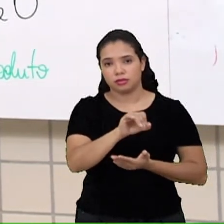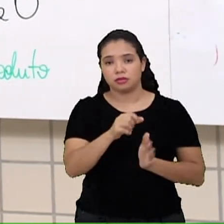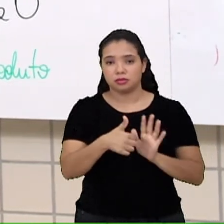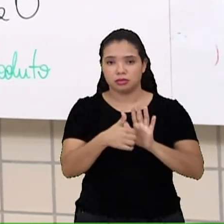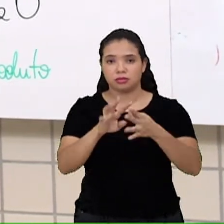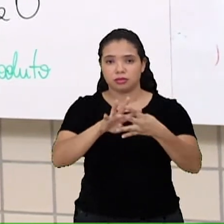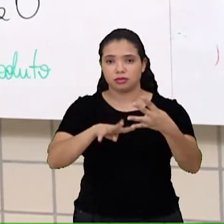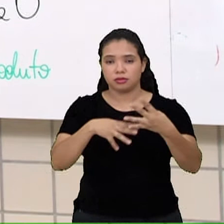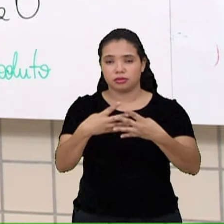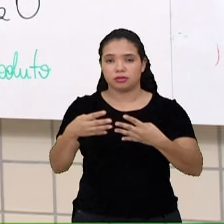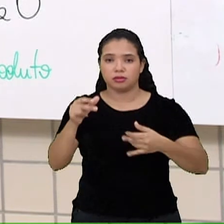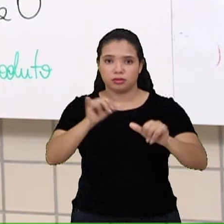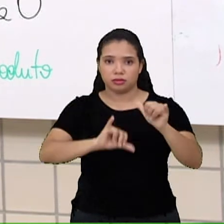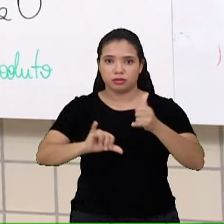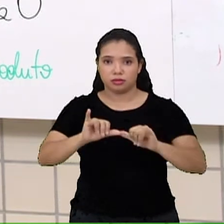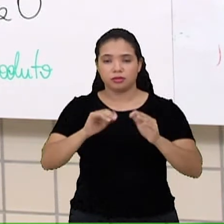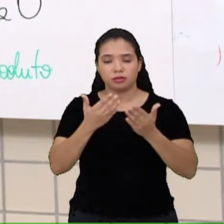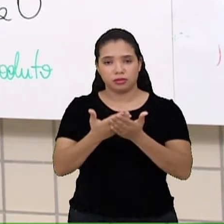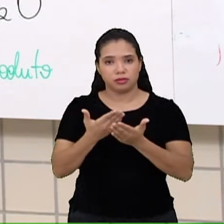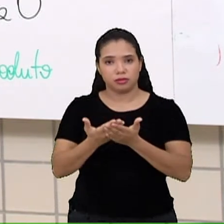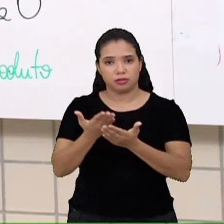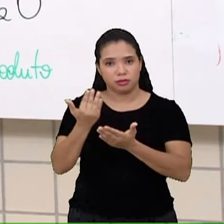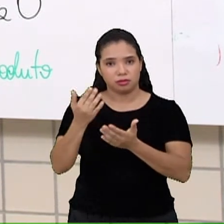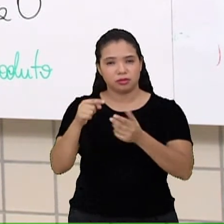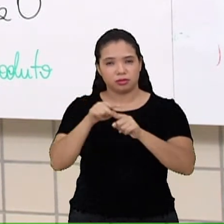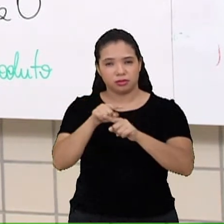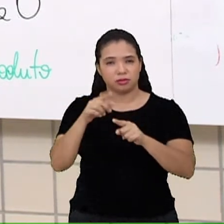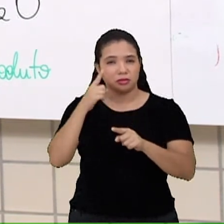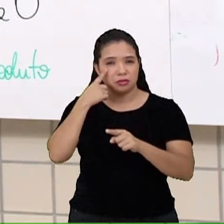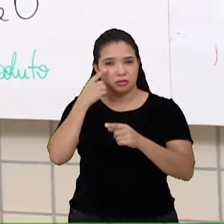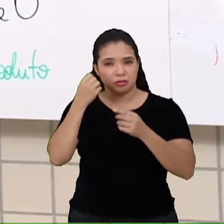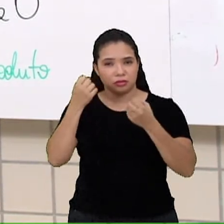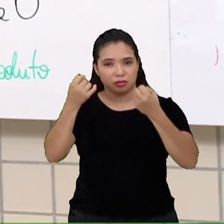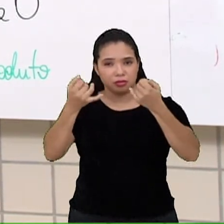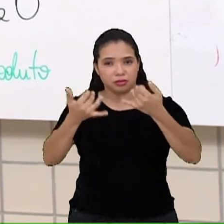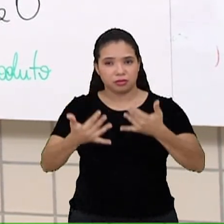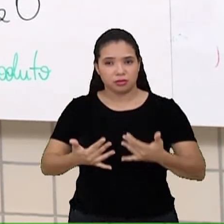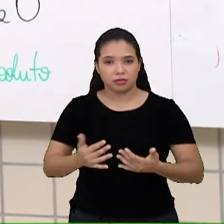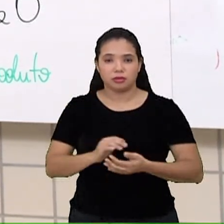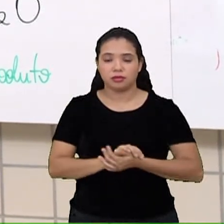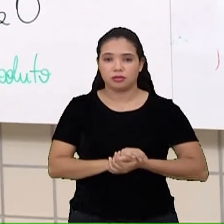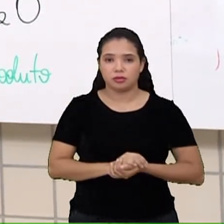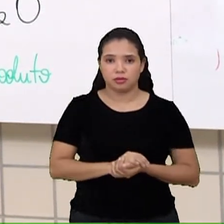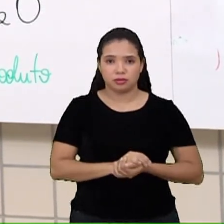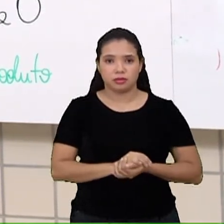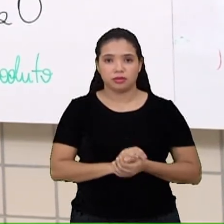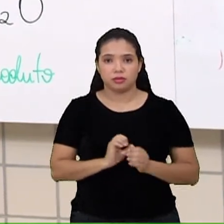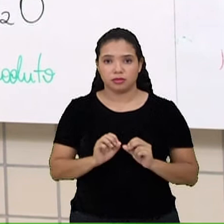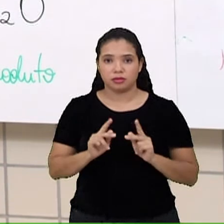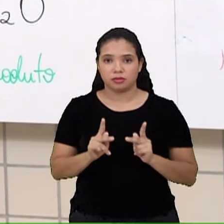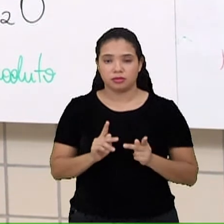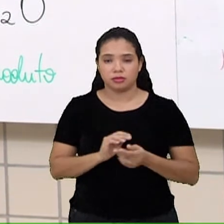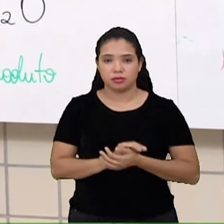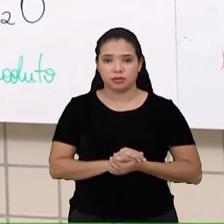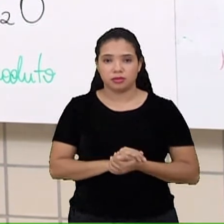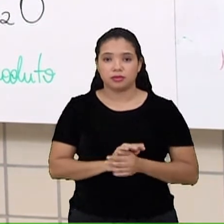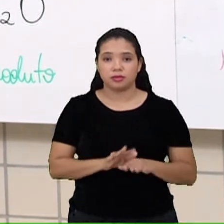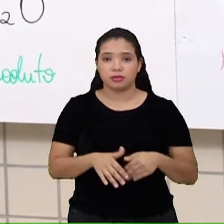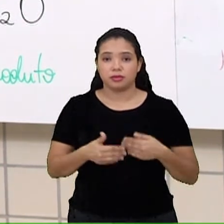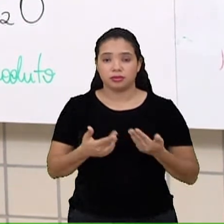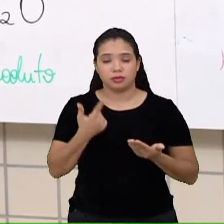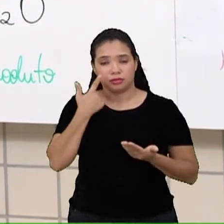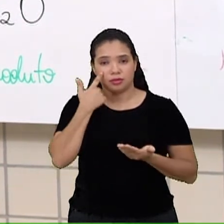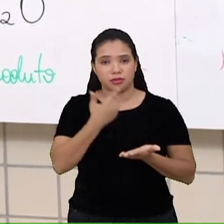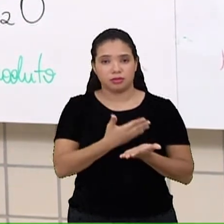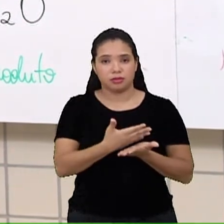Na aula sobre tabela periódica, vocês vão rever por que eu estou falando que o H aqui eu estou chamando de hidrogênio, tá? Então, vamos lá. Eu